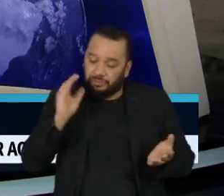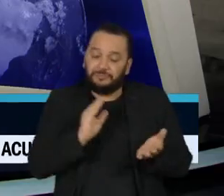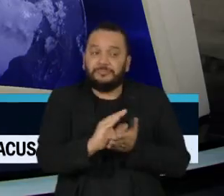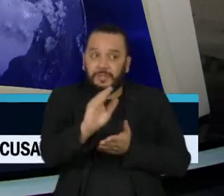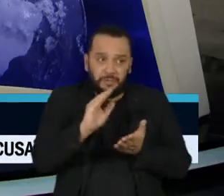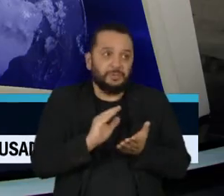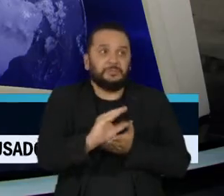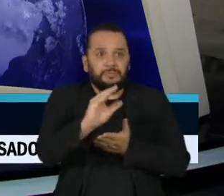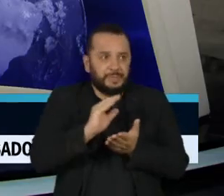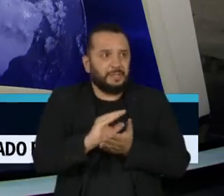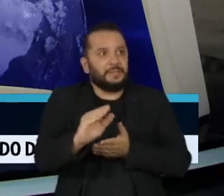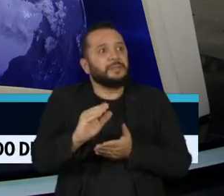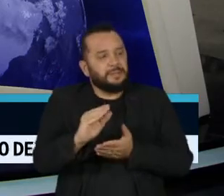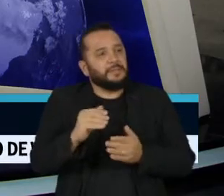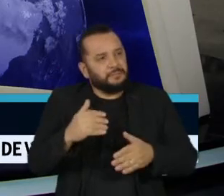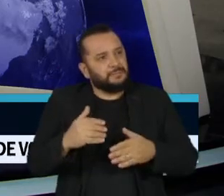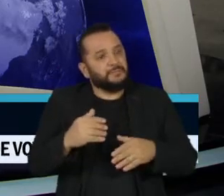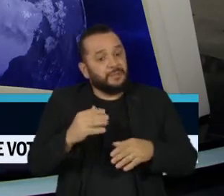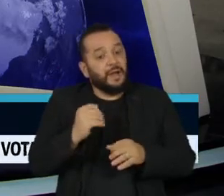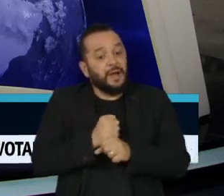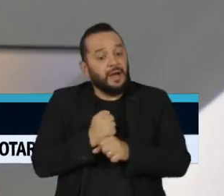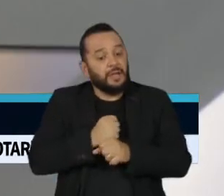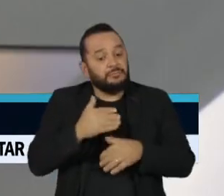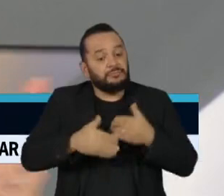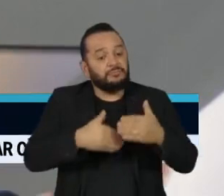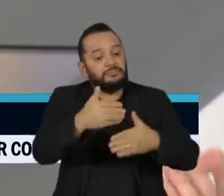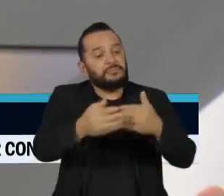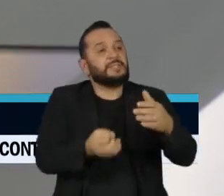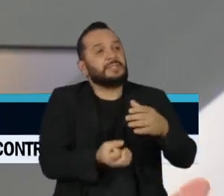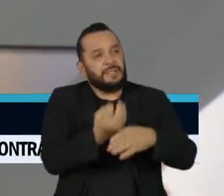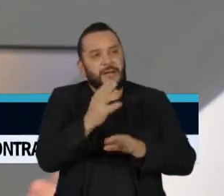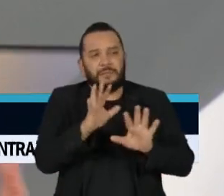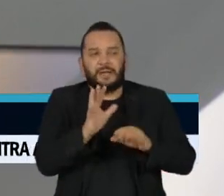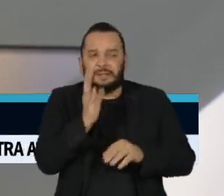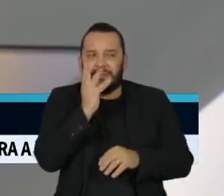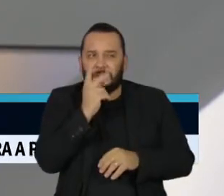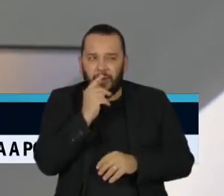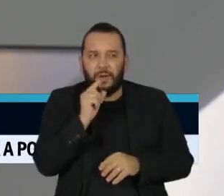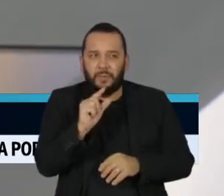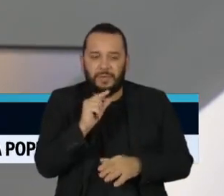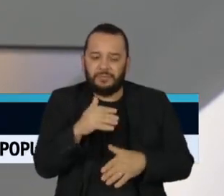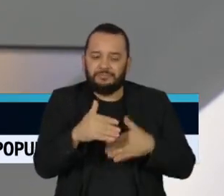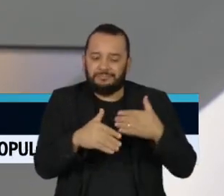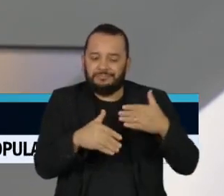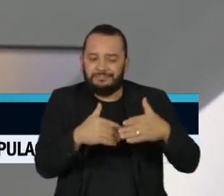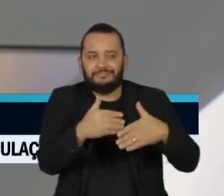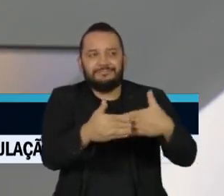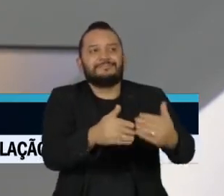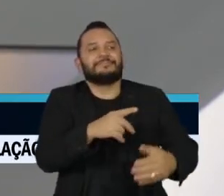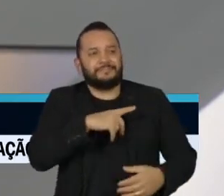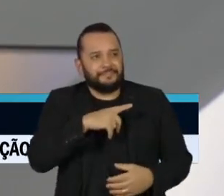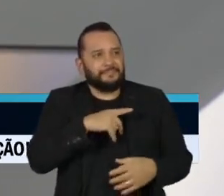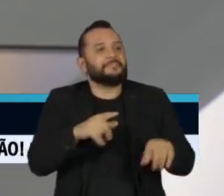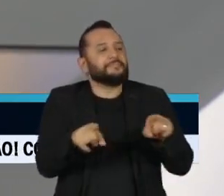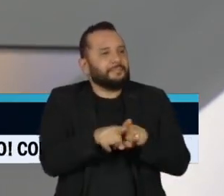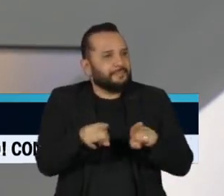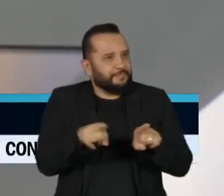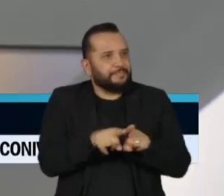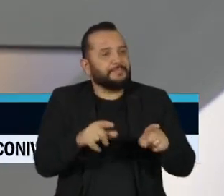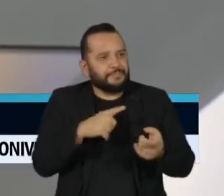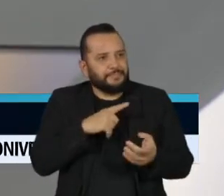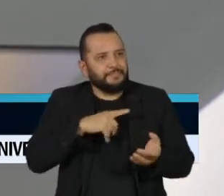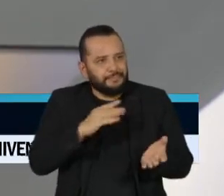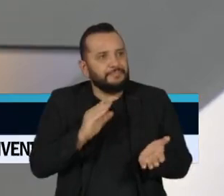for possível ser desenvolvido, vai ser nos próximos anos. É que o desenvolvimento vai ser mais lento do que foi durante a pandemia. E tem também o apelo, com bastante